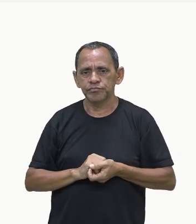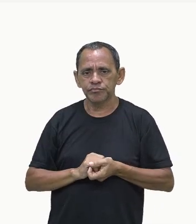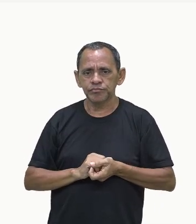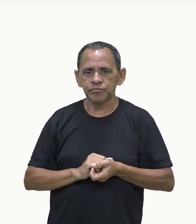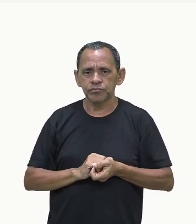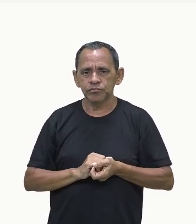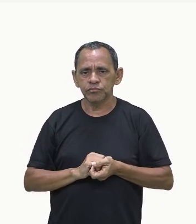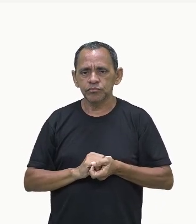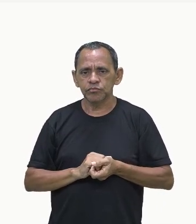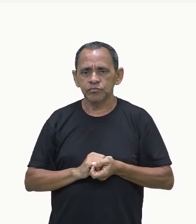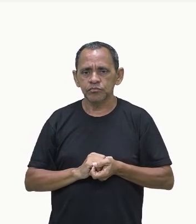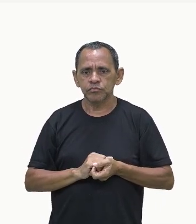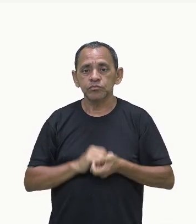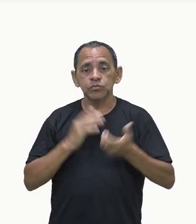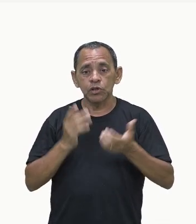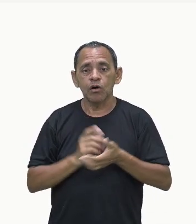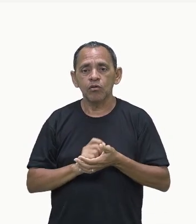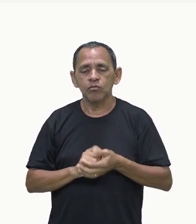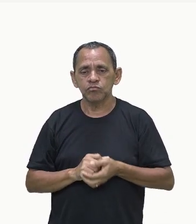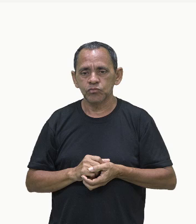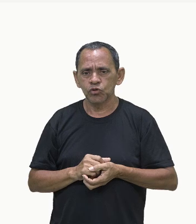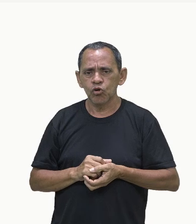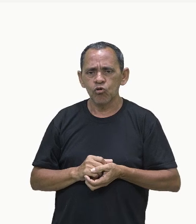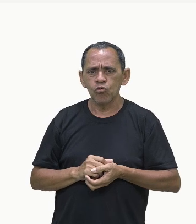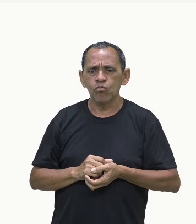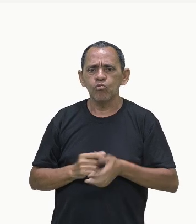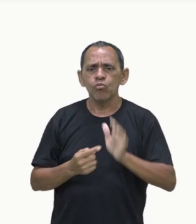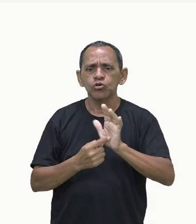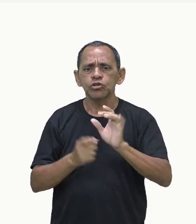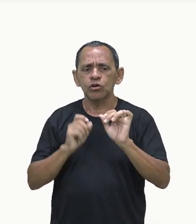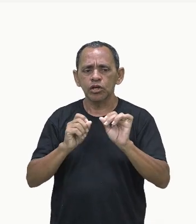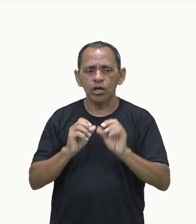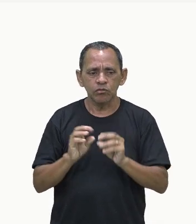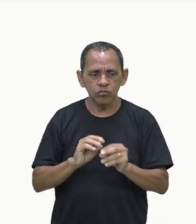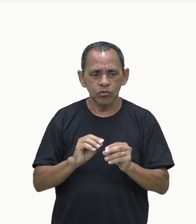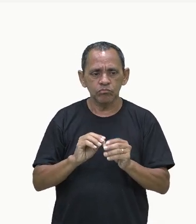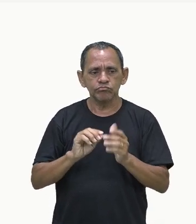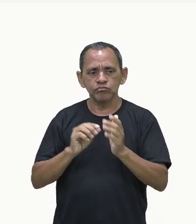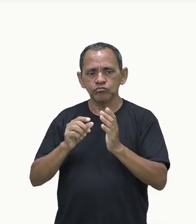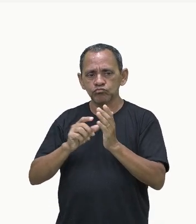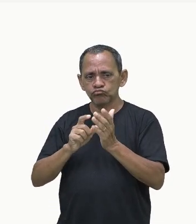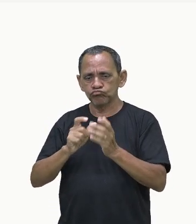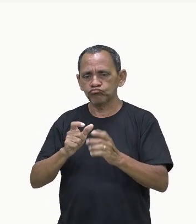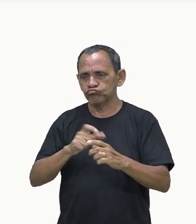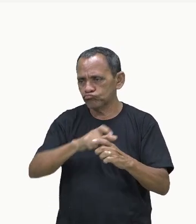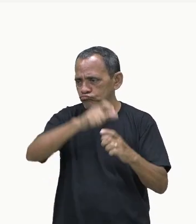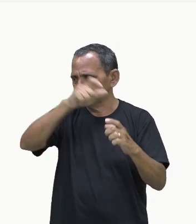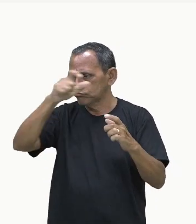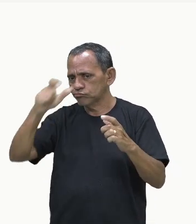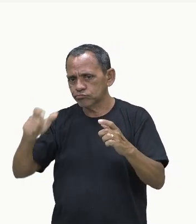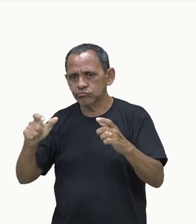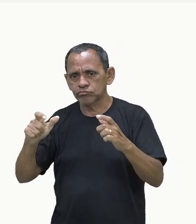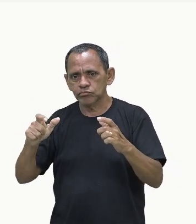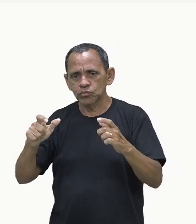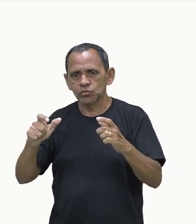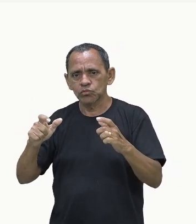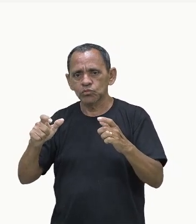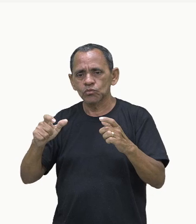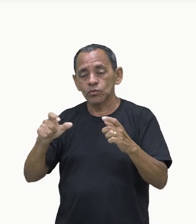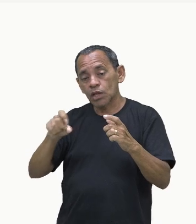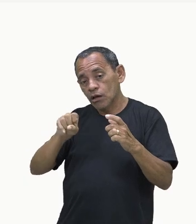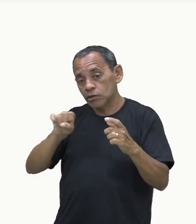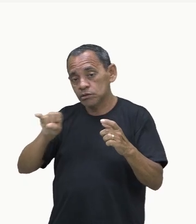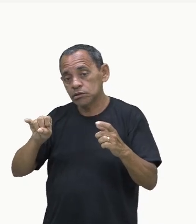aqui este recorte e vou trazer para cá. Ó, é como se eu pegasse aqui